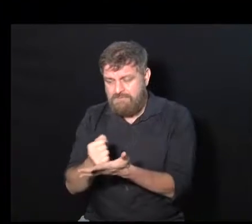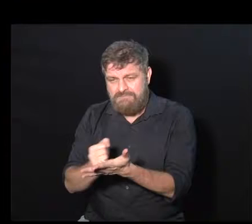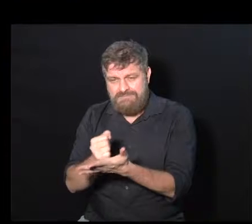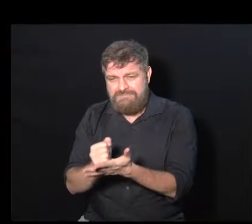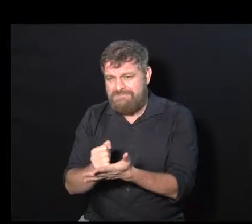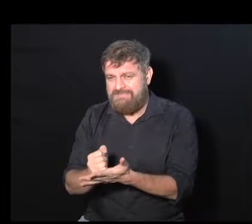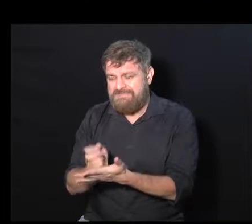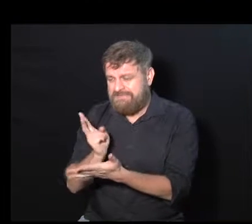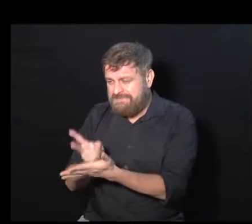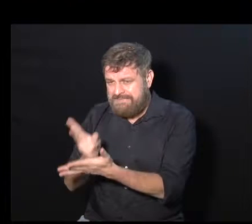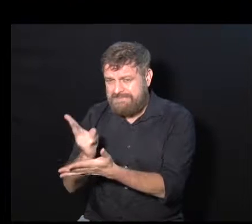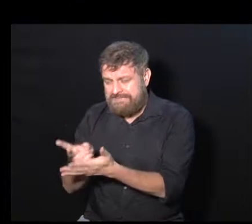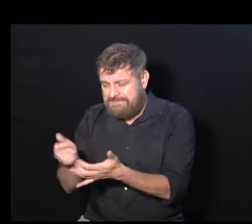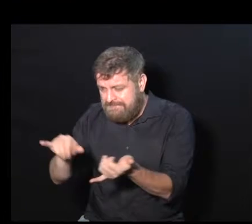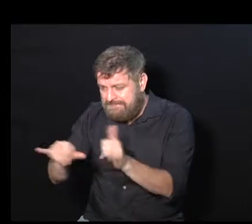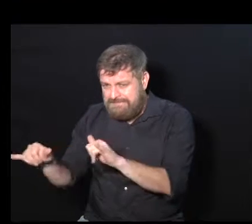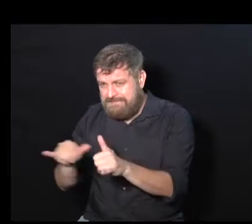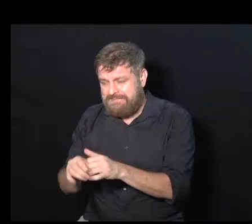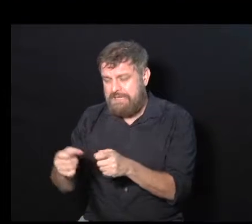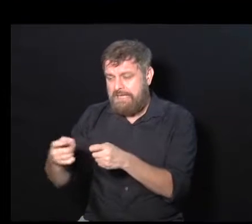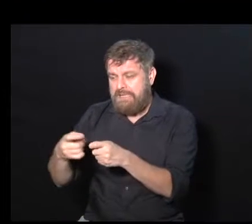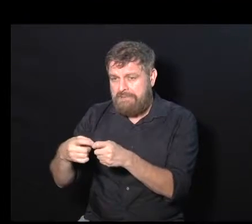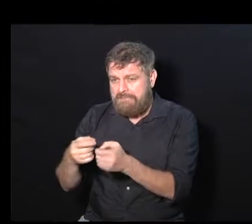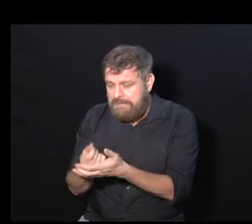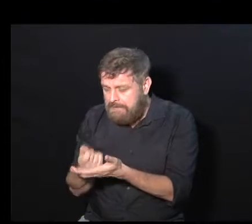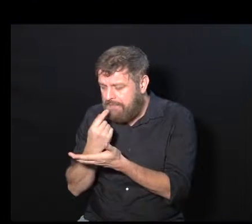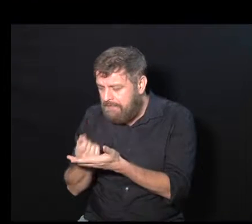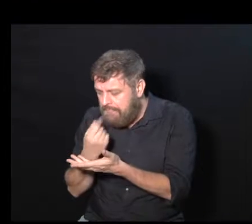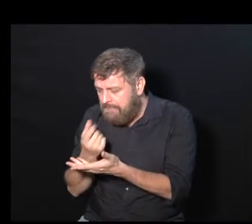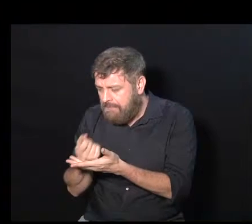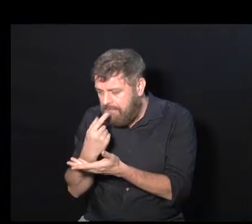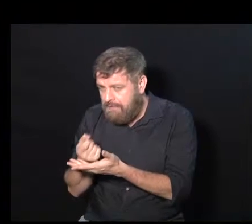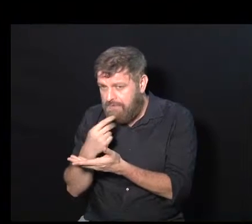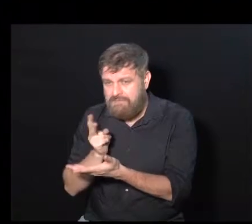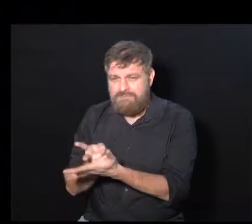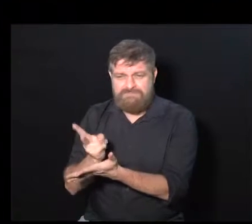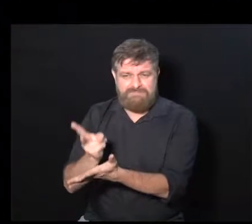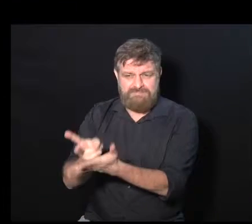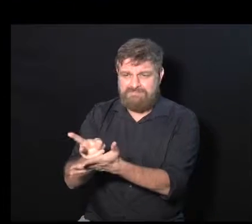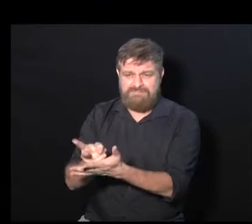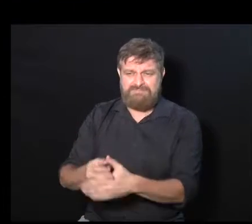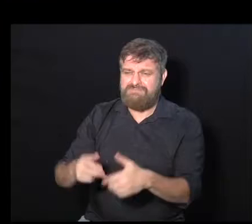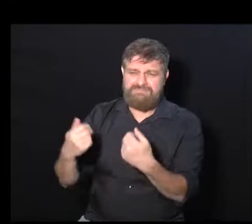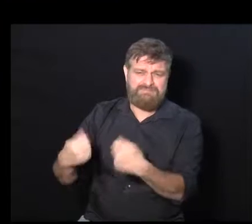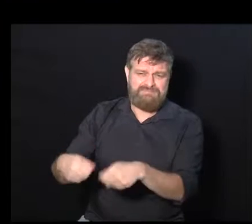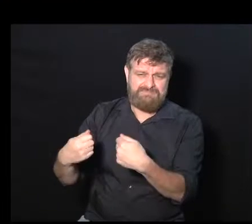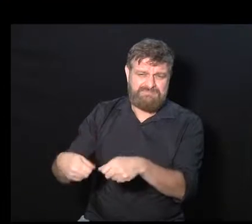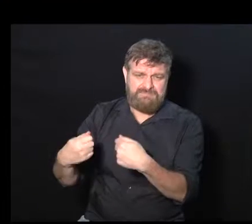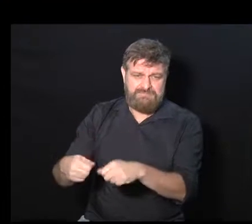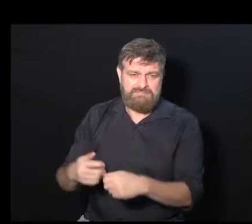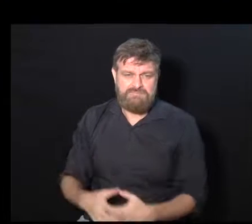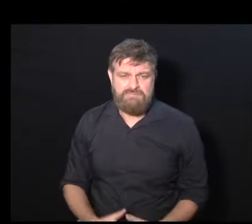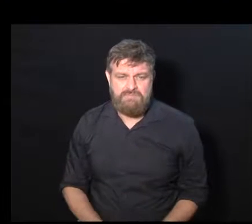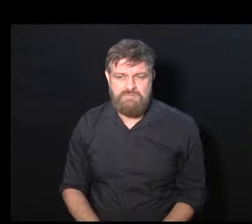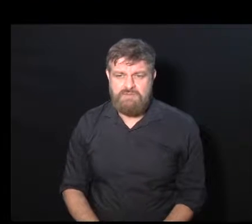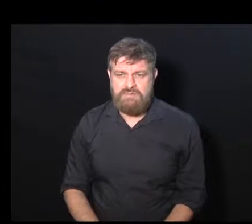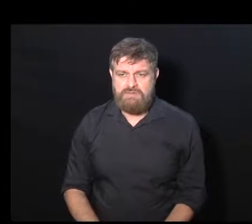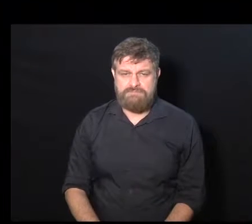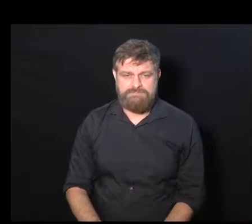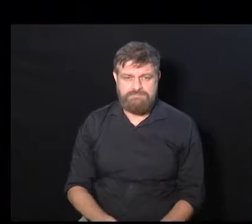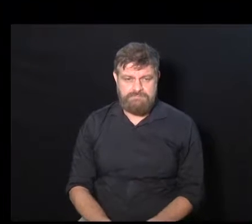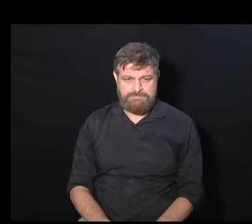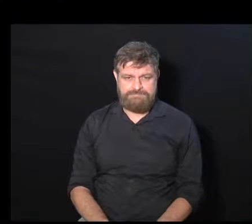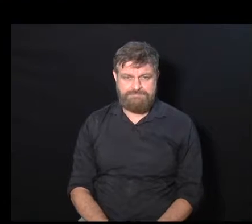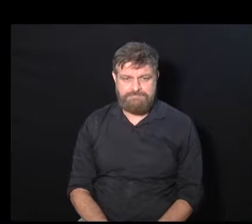sempre recorrer a uma consulta médica de acordo com a sua